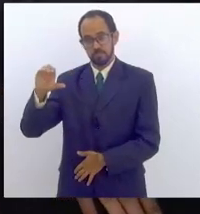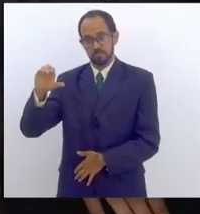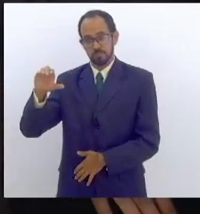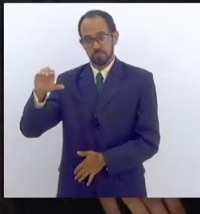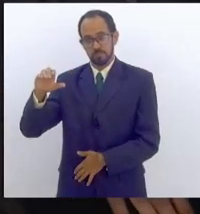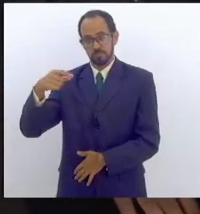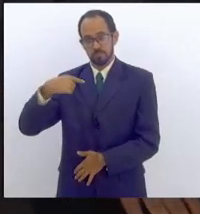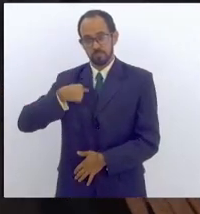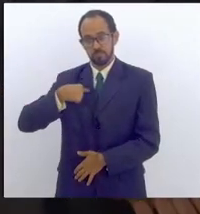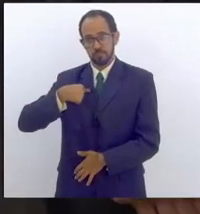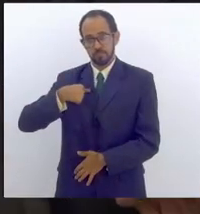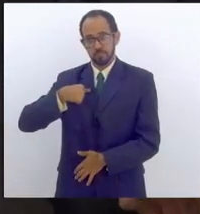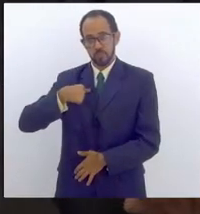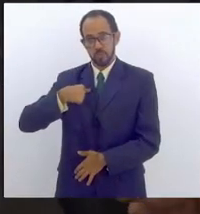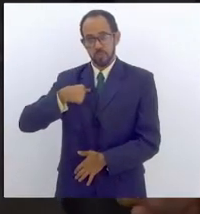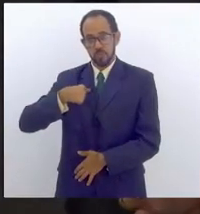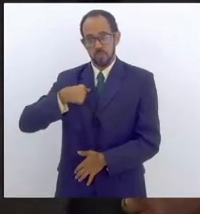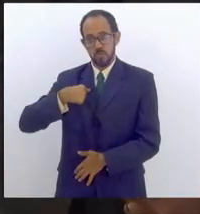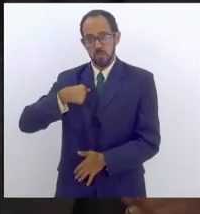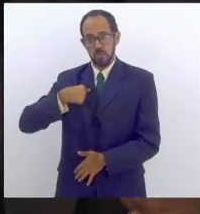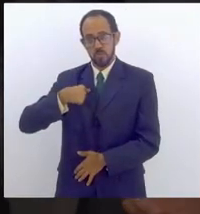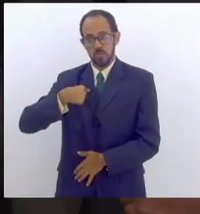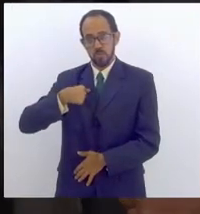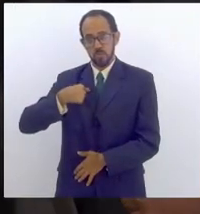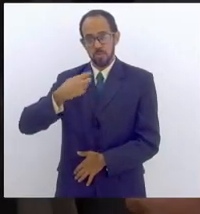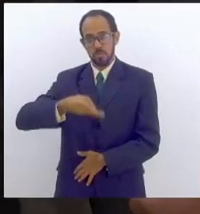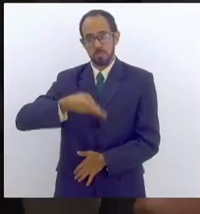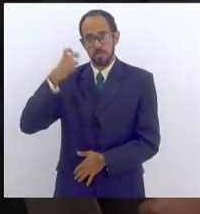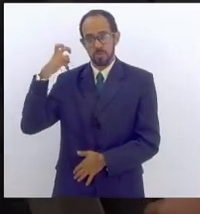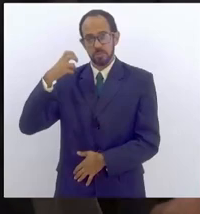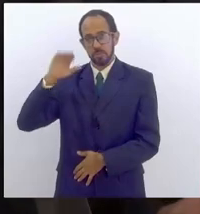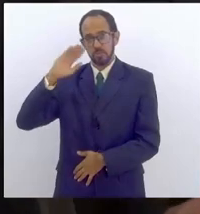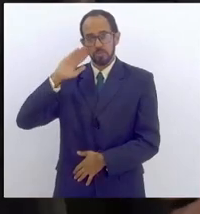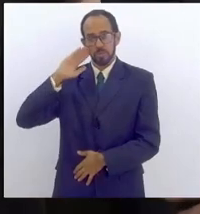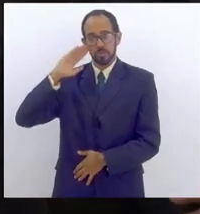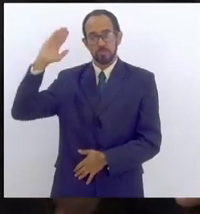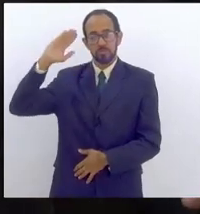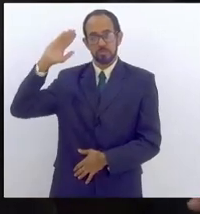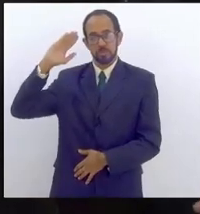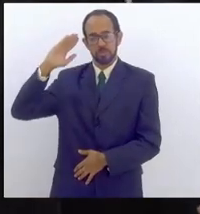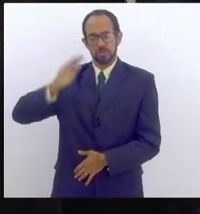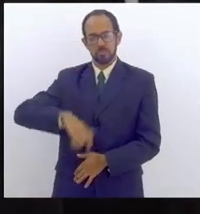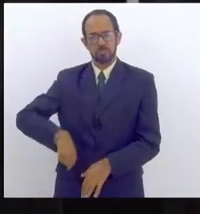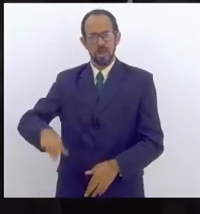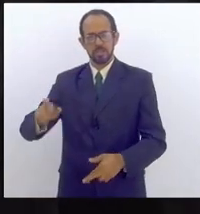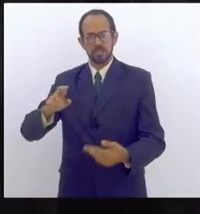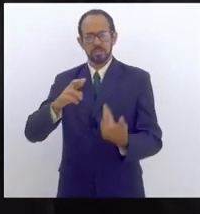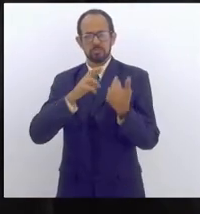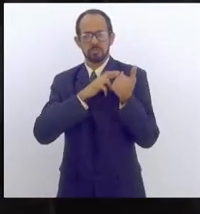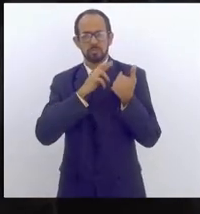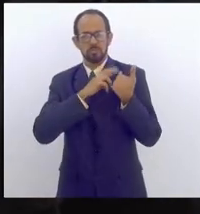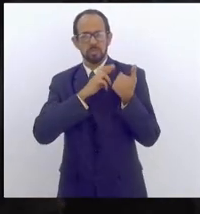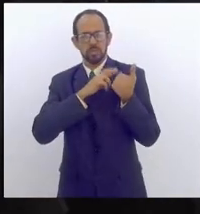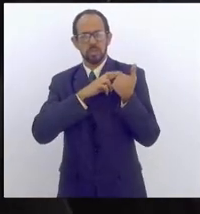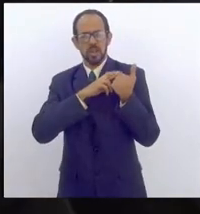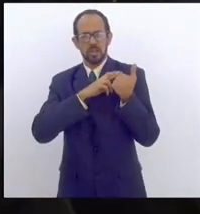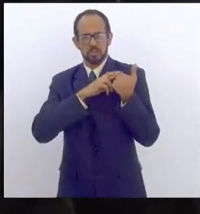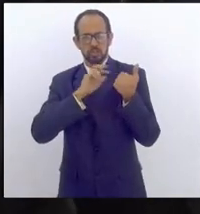eu considero que uma das principais funções do